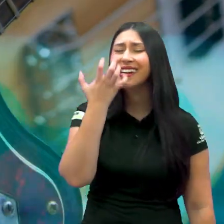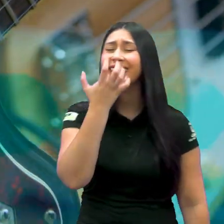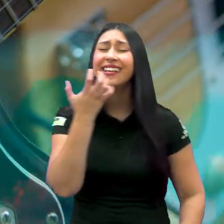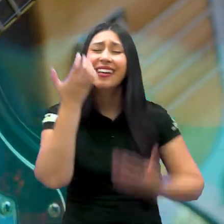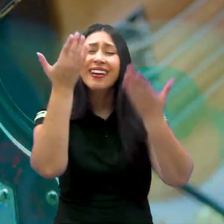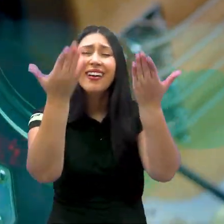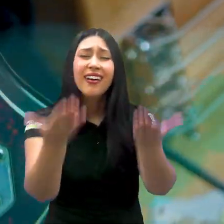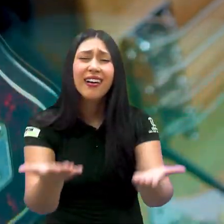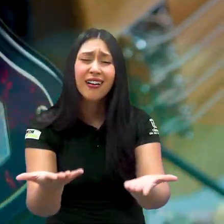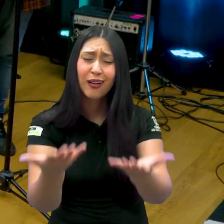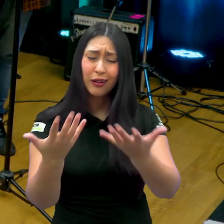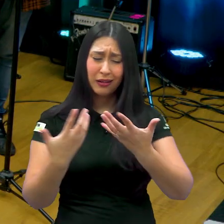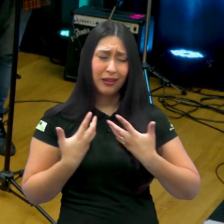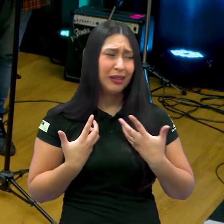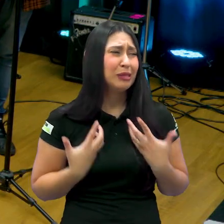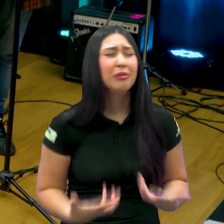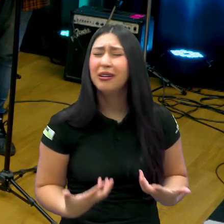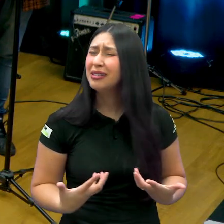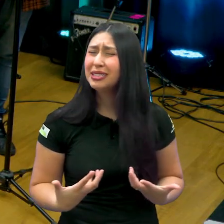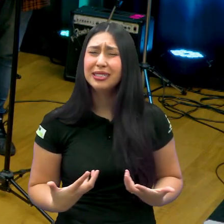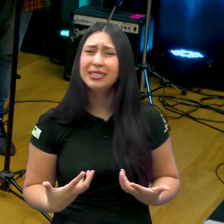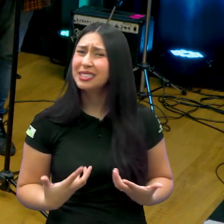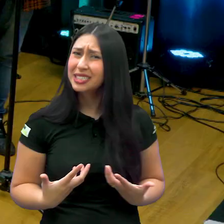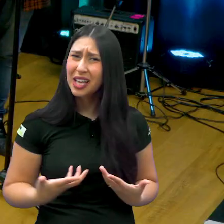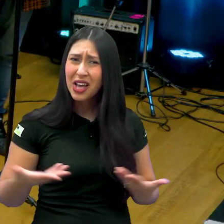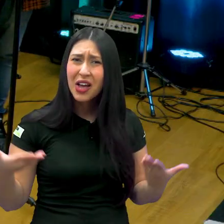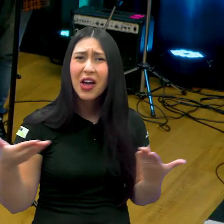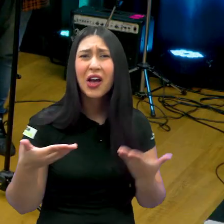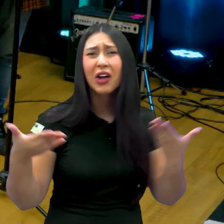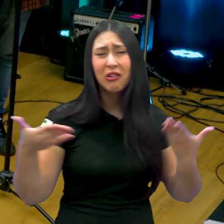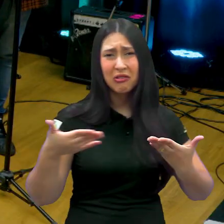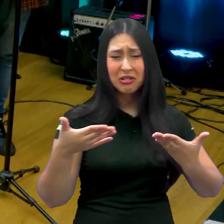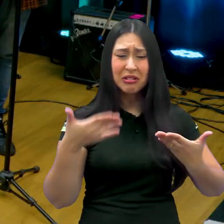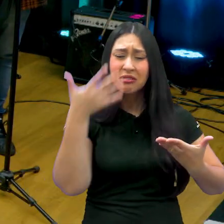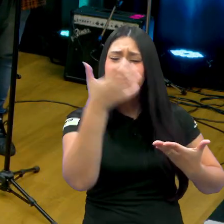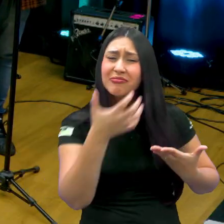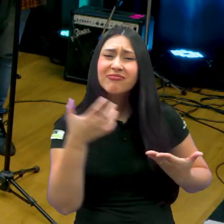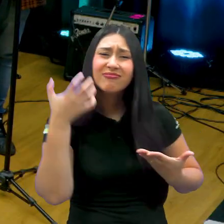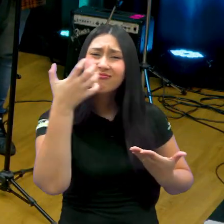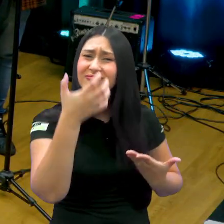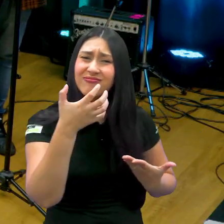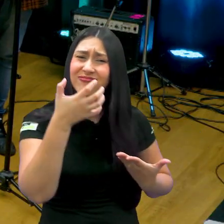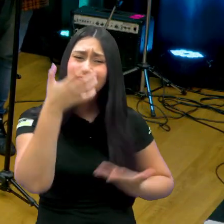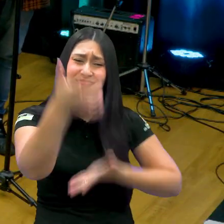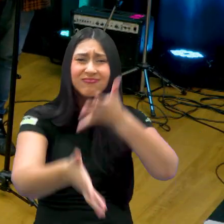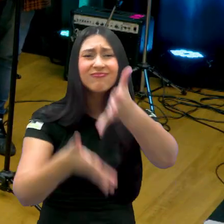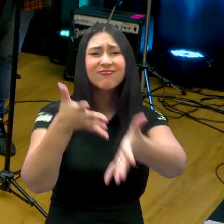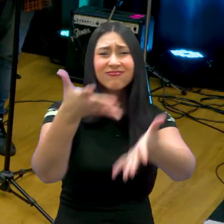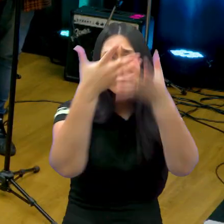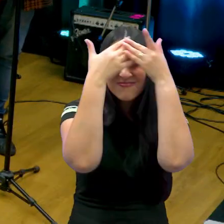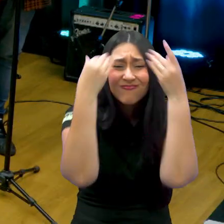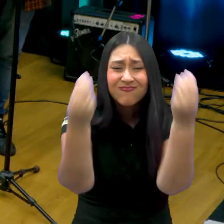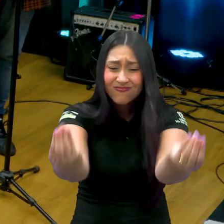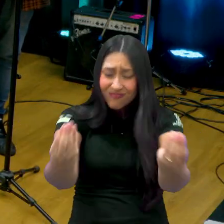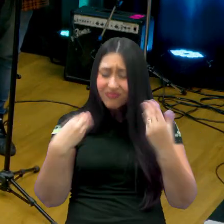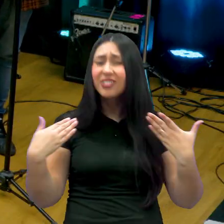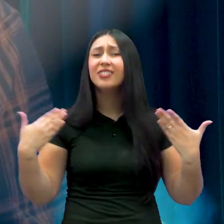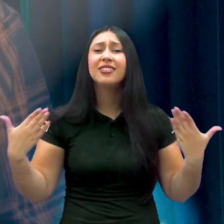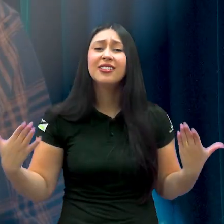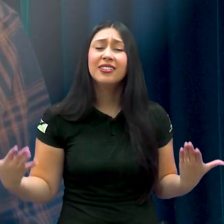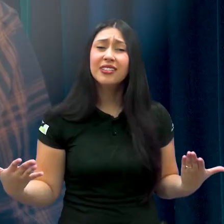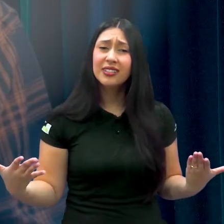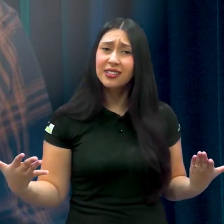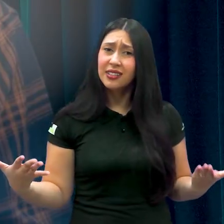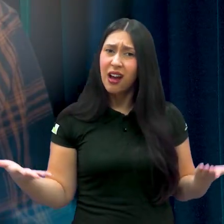Cansei de cantar sobre você, e essa canção é pra você